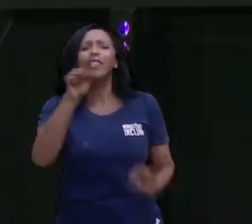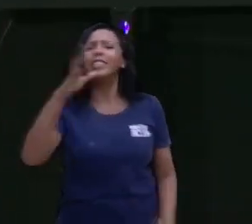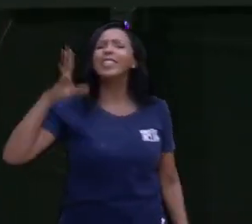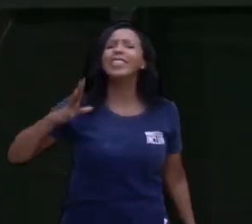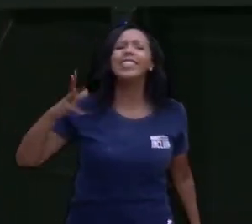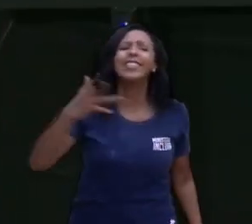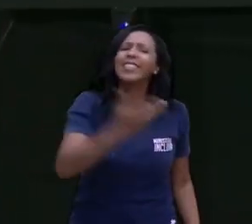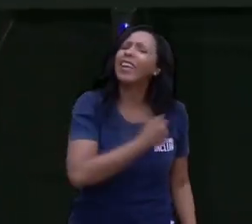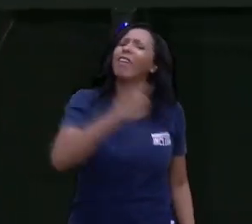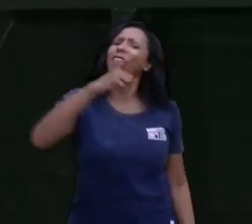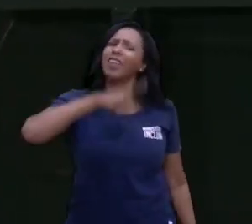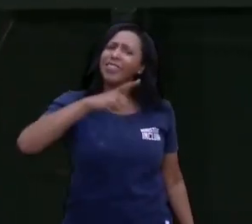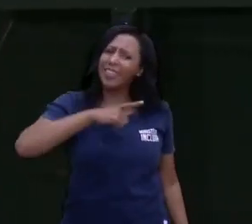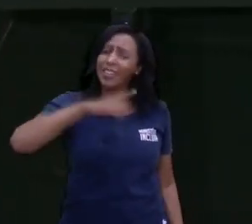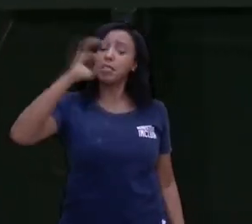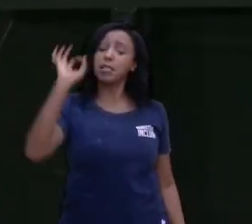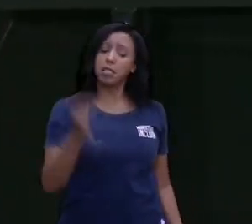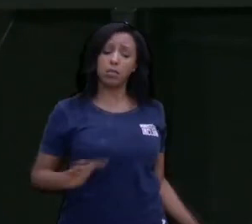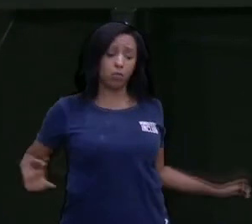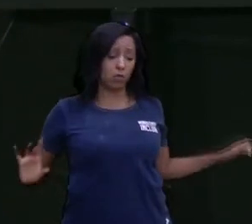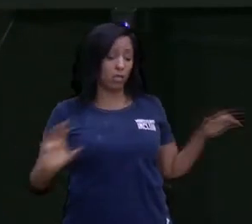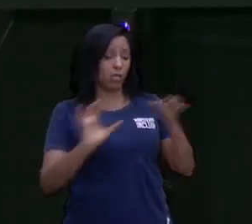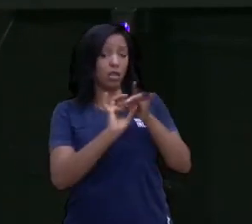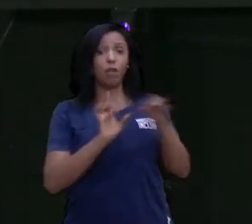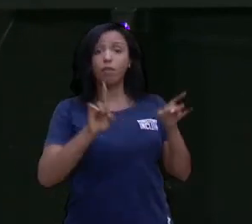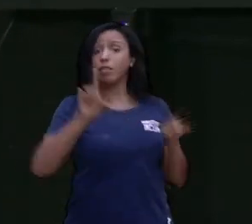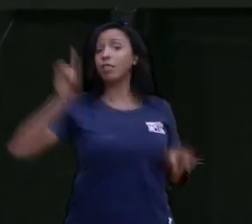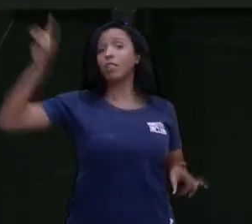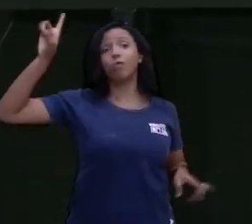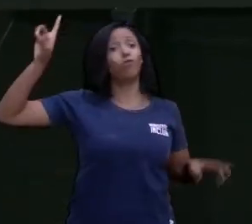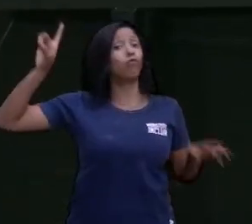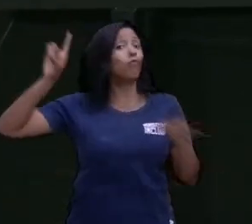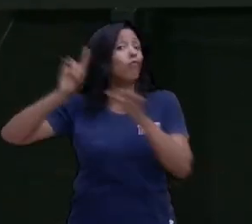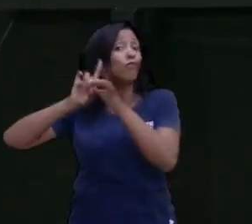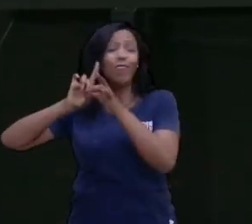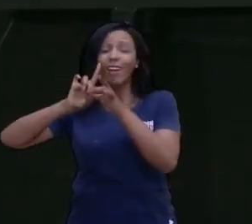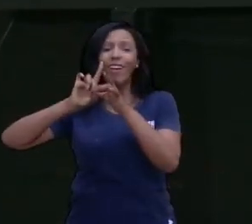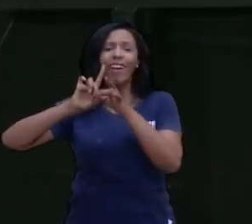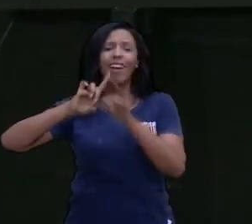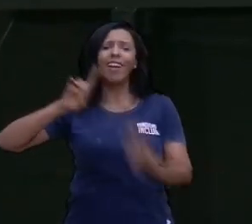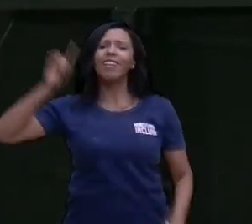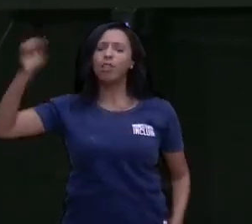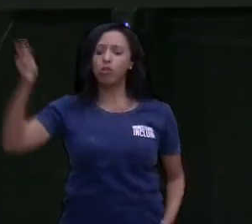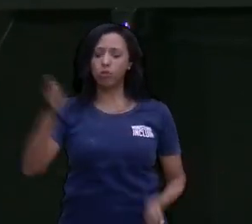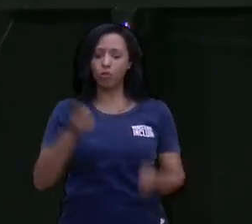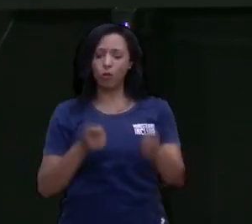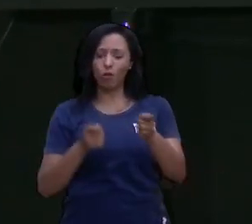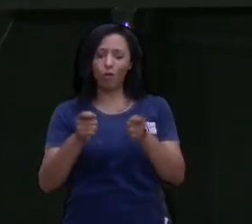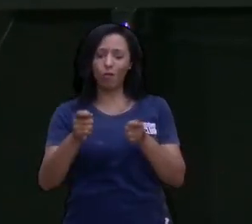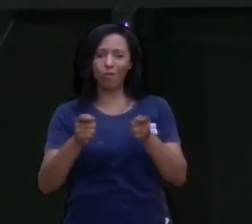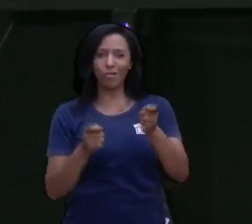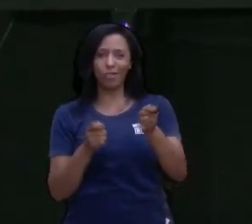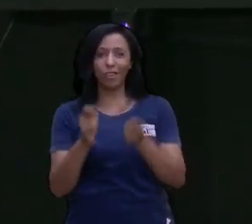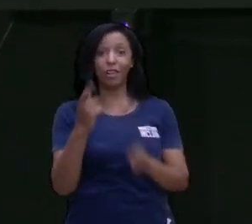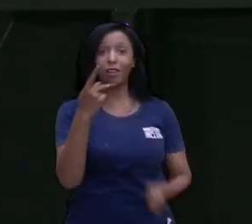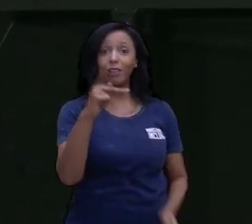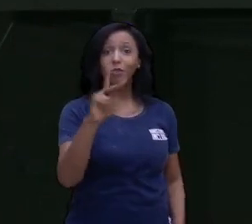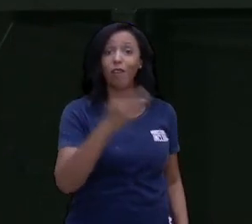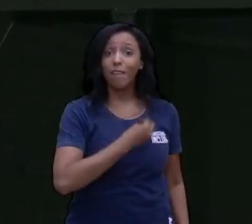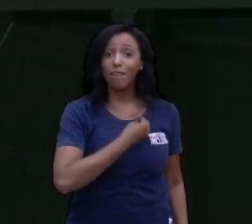a certeza da comunhão que você tem com Deus Deus começa a se controlar controlar sua mente